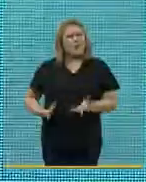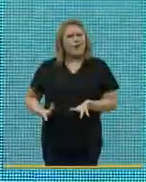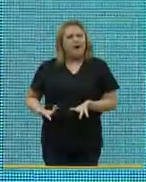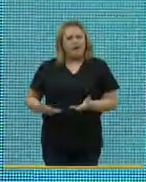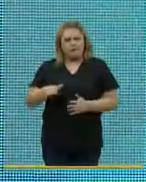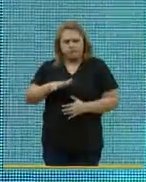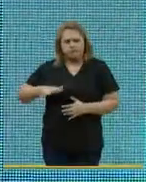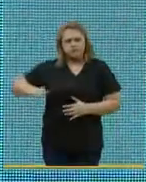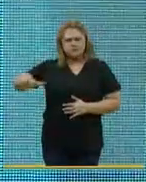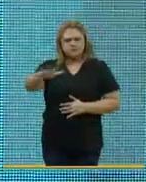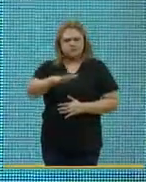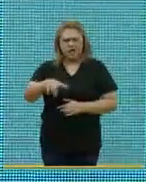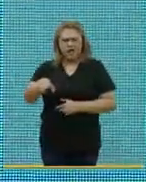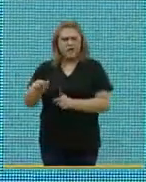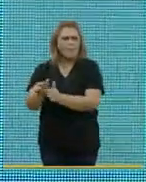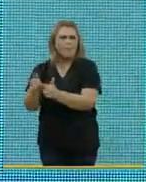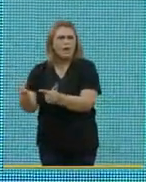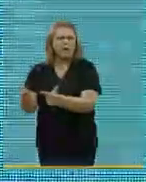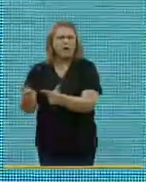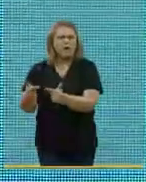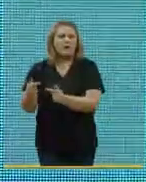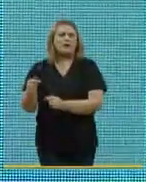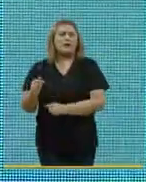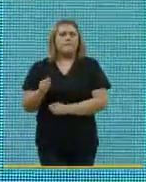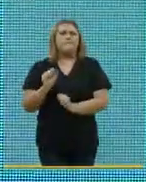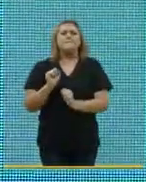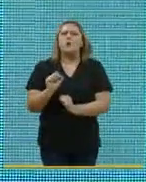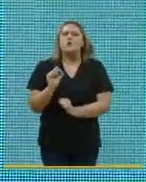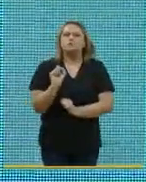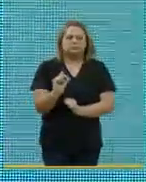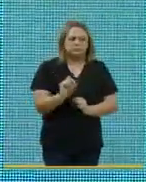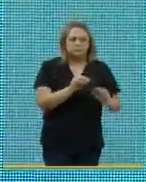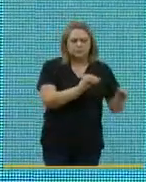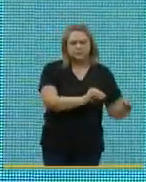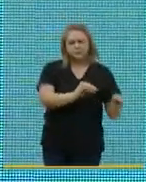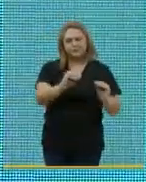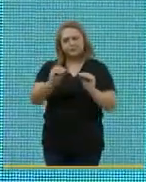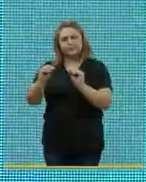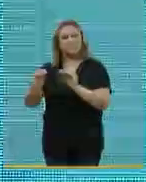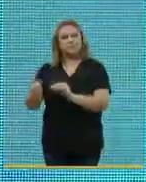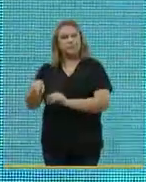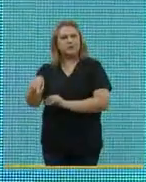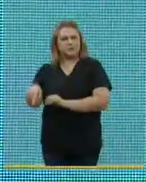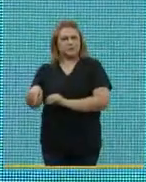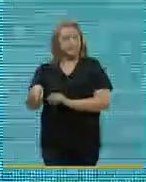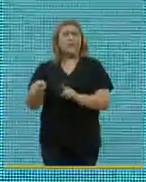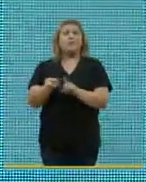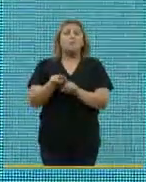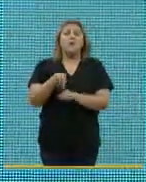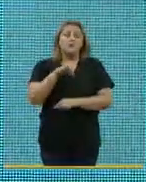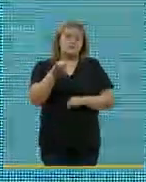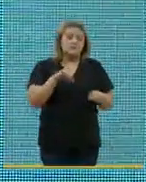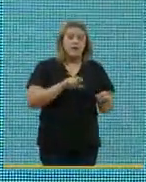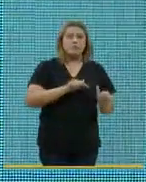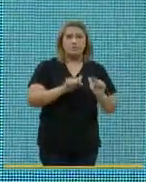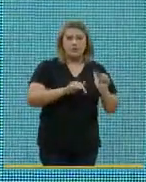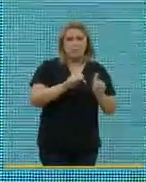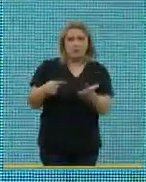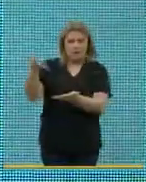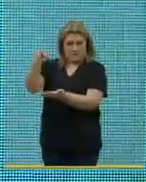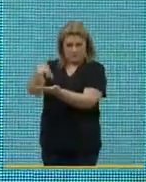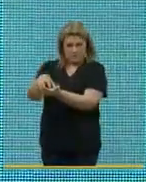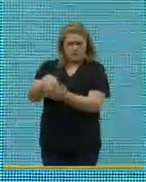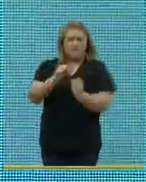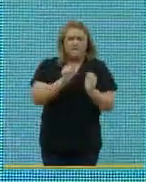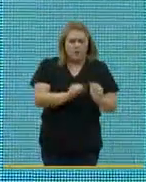sem teto possam viu e até às populações que trabalham do centro da cidade virem morar perto dos seus dos seus